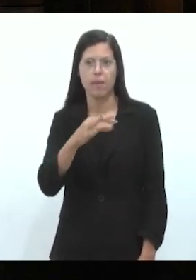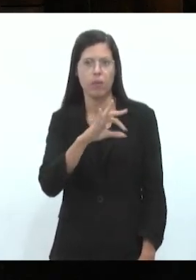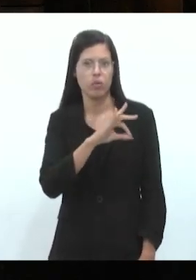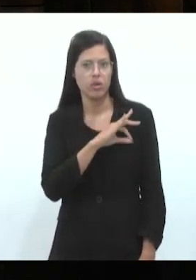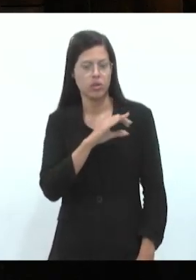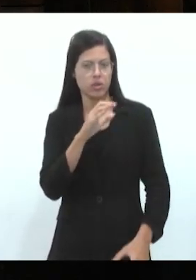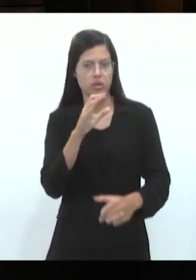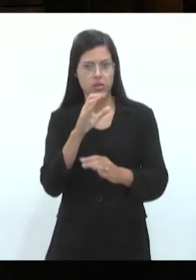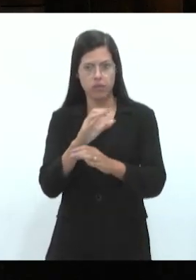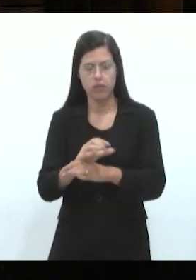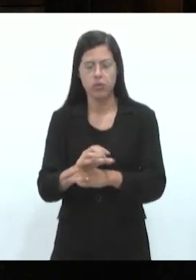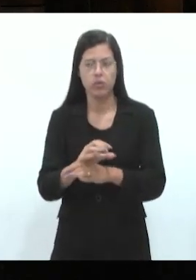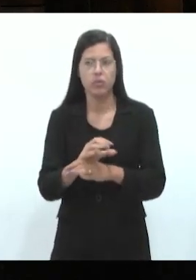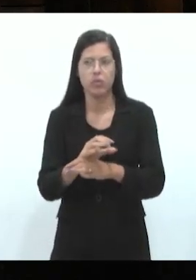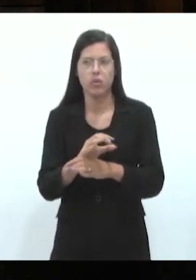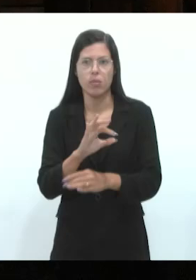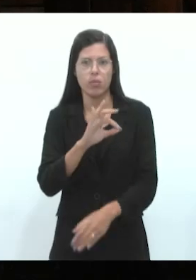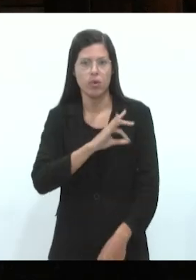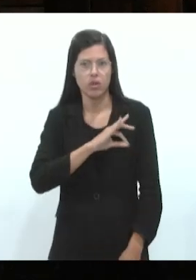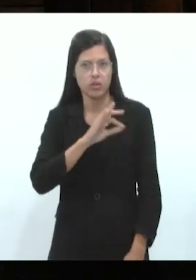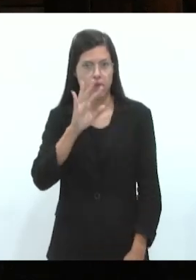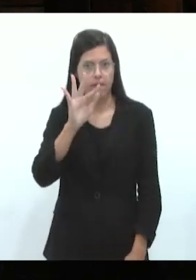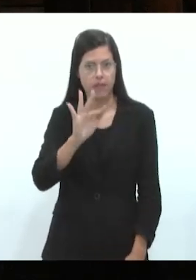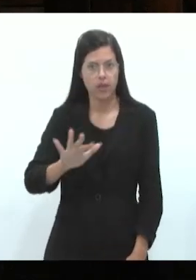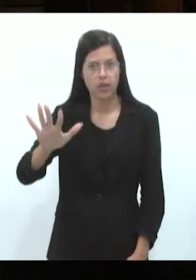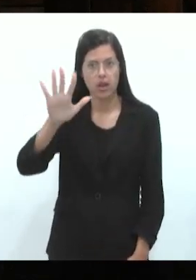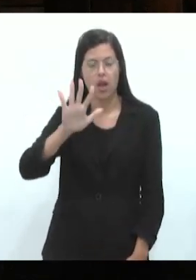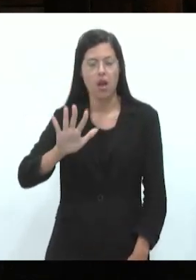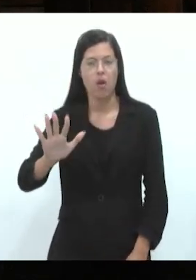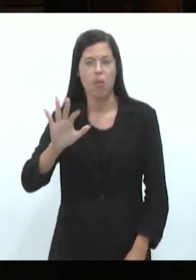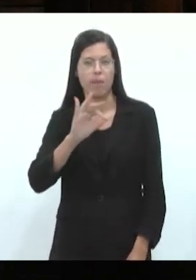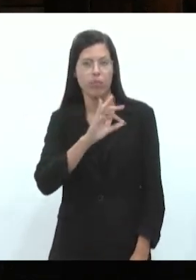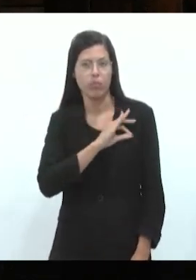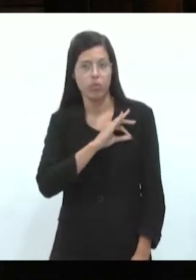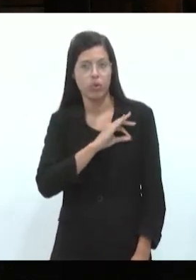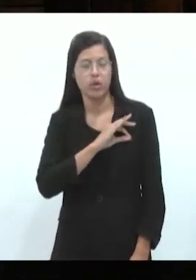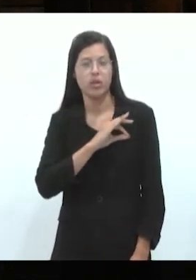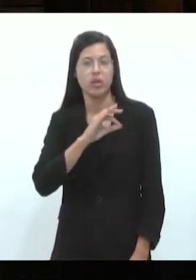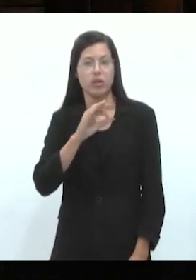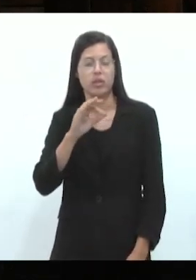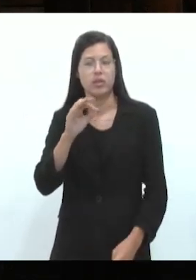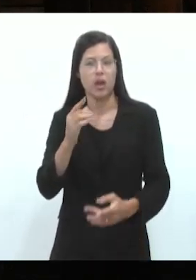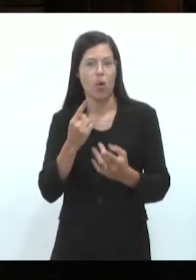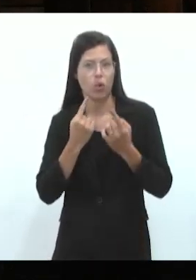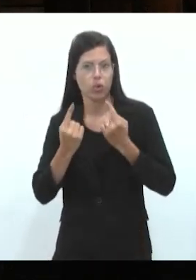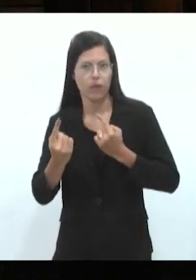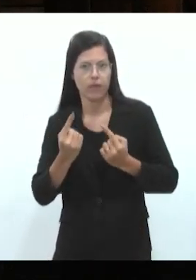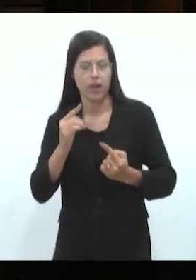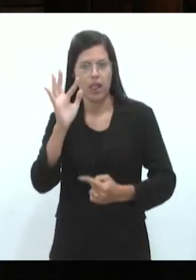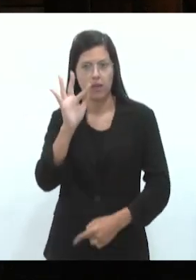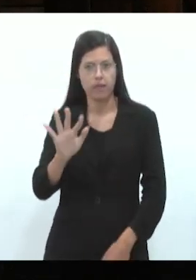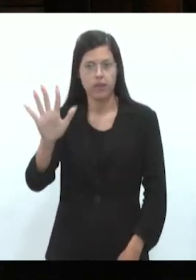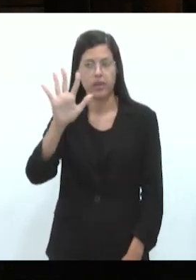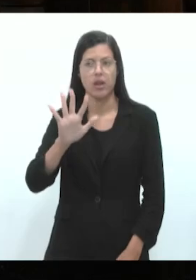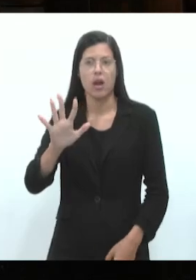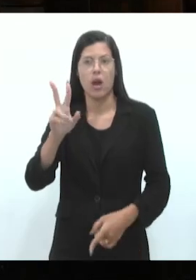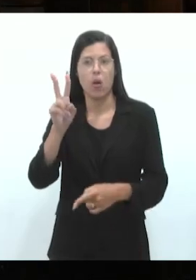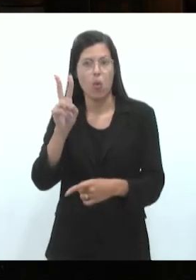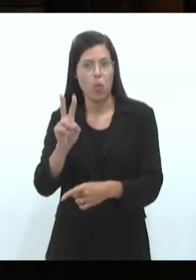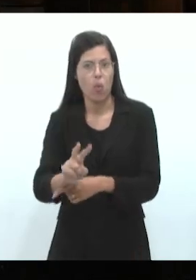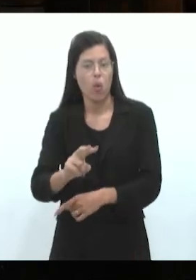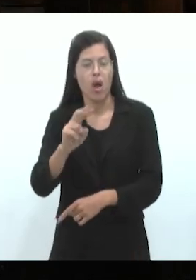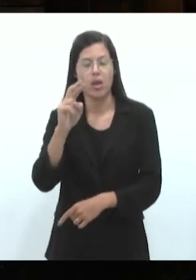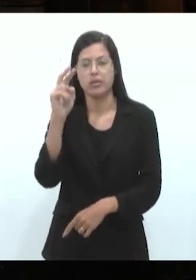polícia civil, polícia federal, polícia rodoviária federal, guarda